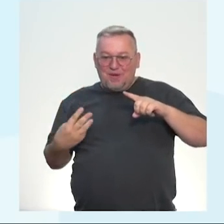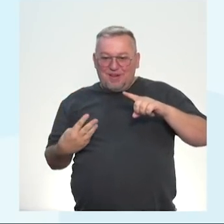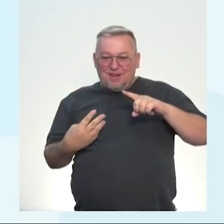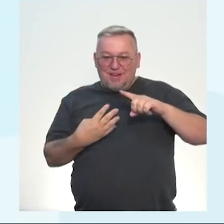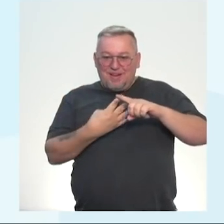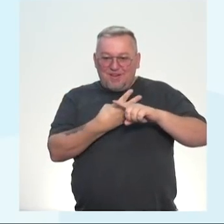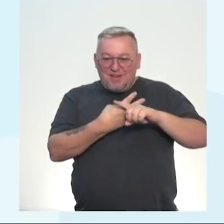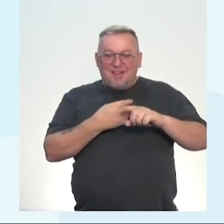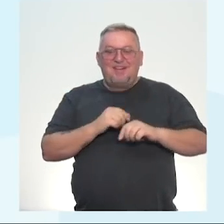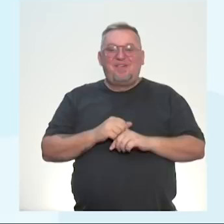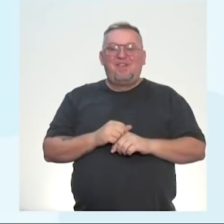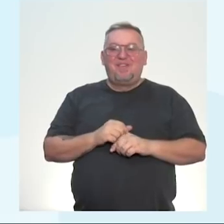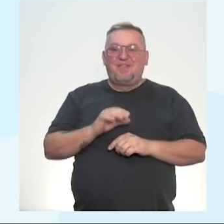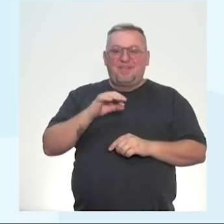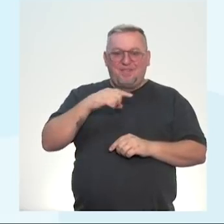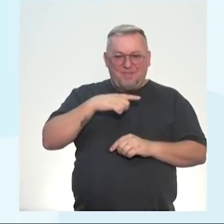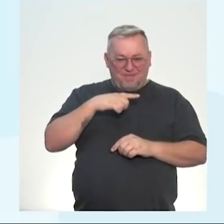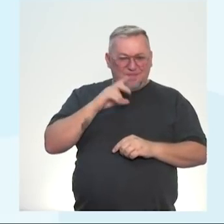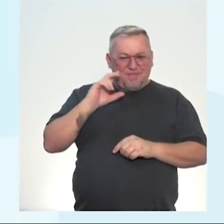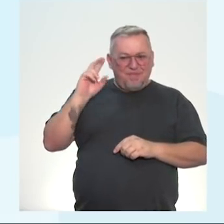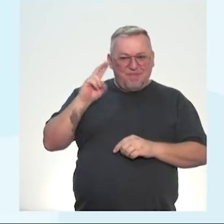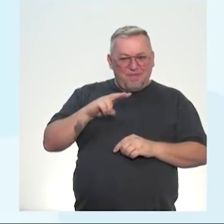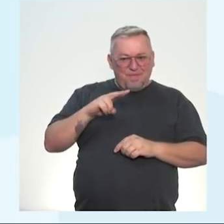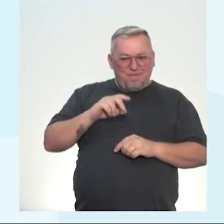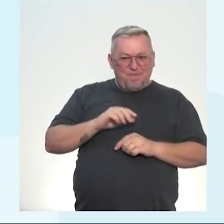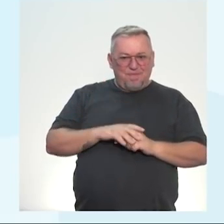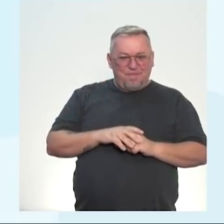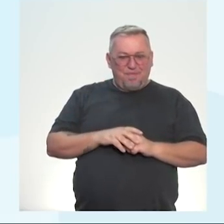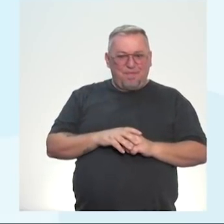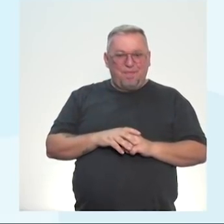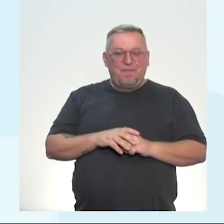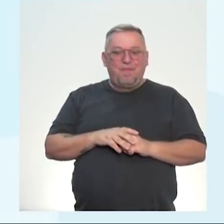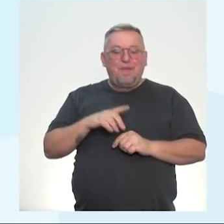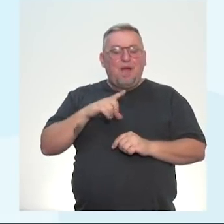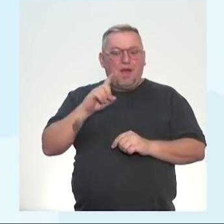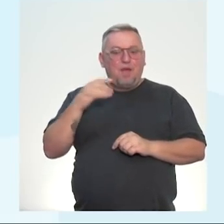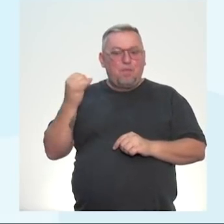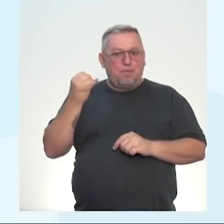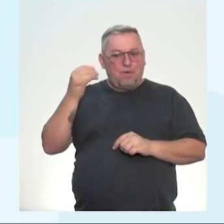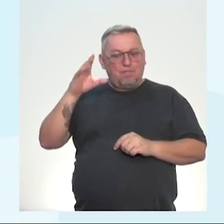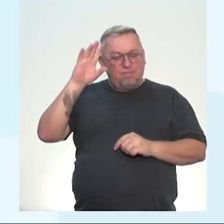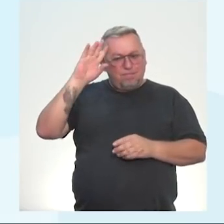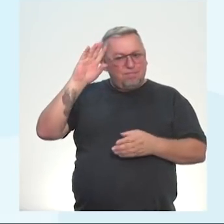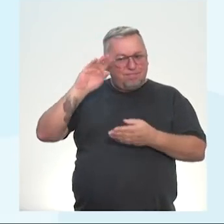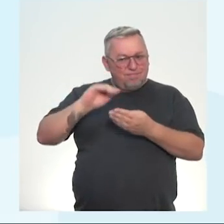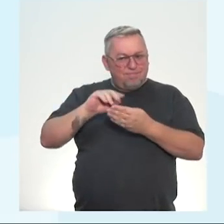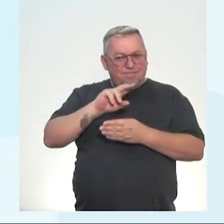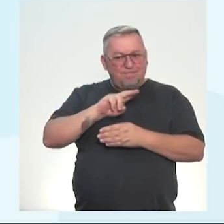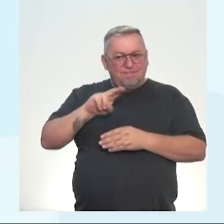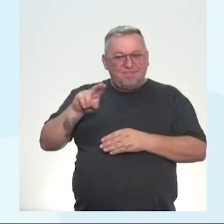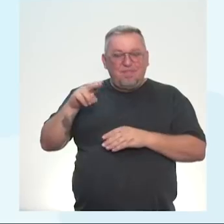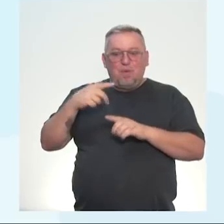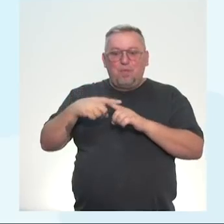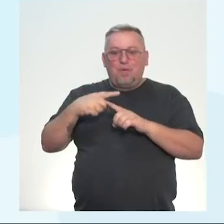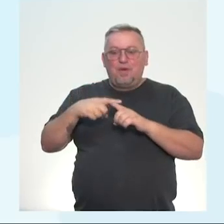Eu não tenho um quadrado, eu tenho 4 lados, eu tenho um quadrilátero. É importante vocês anotarem isso, porque é uma definição que parece